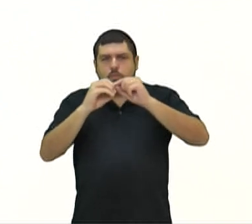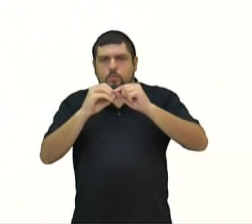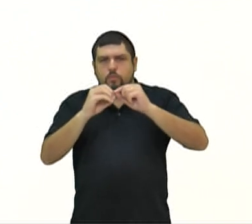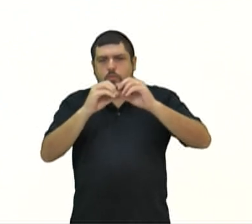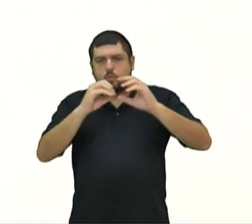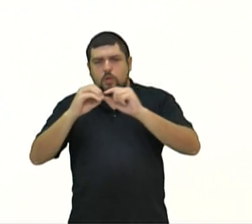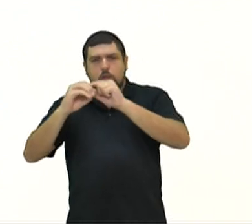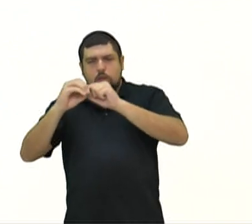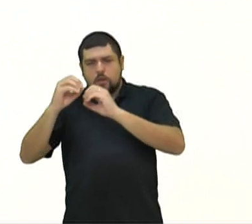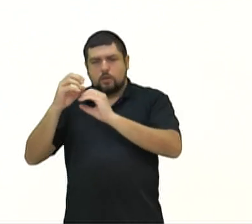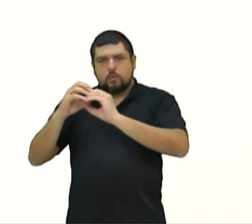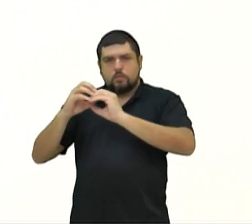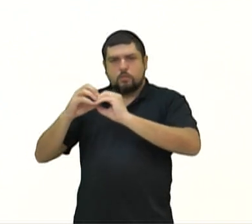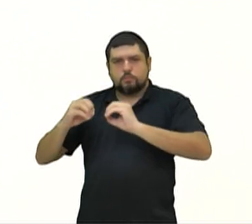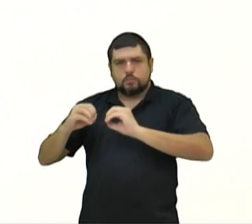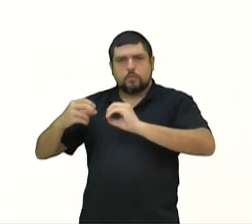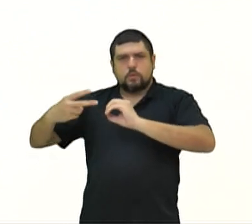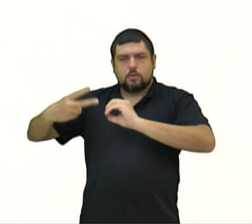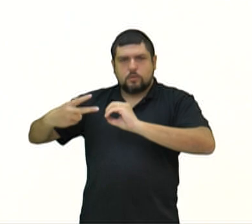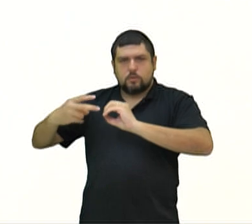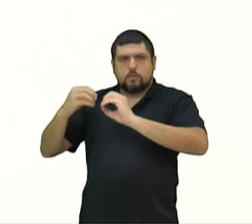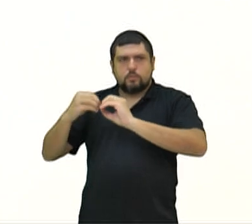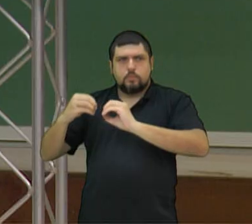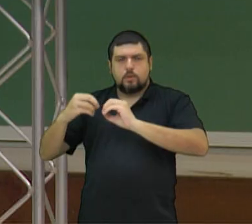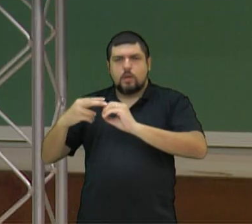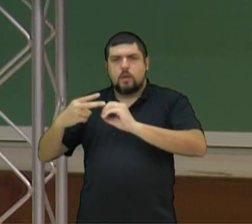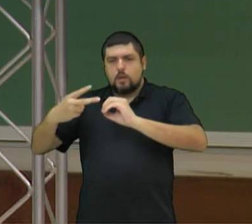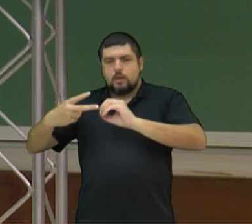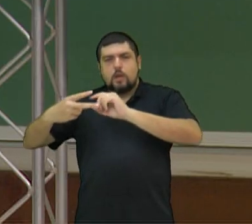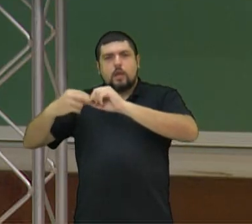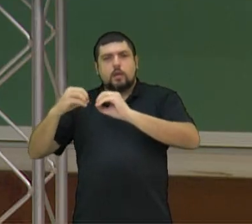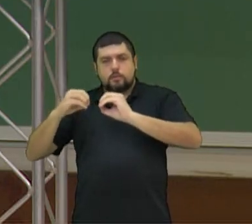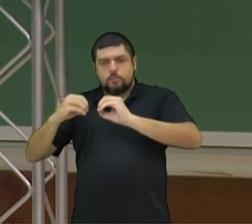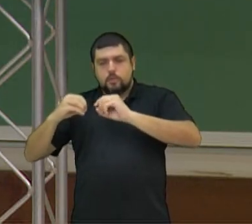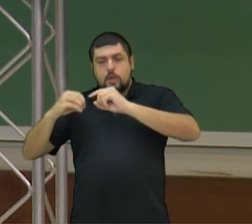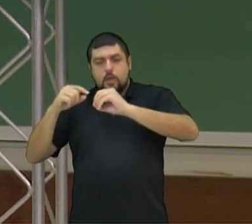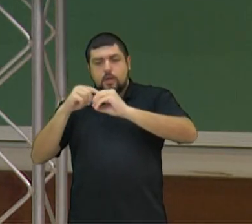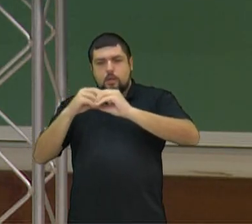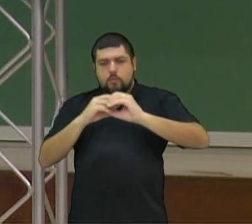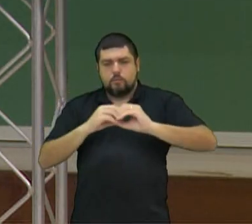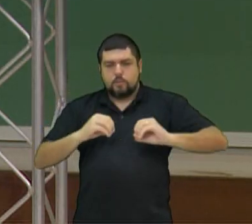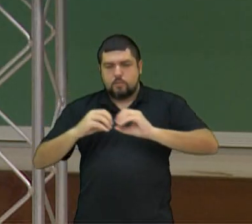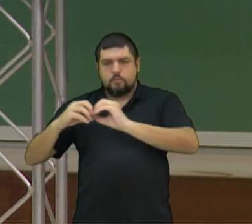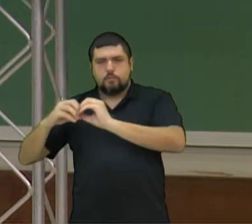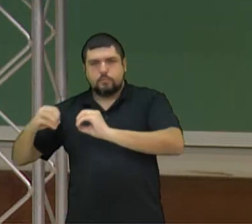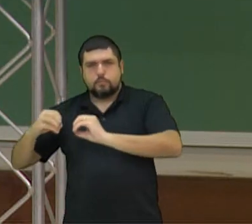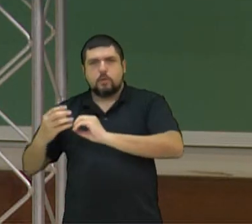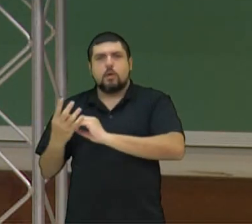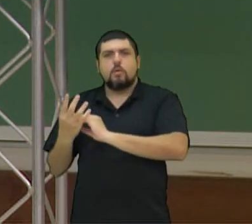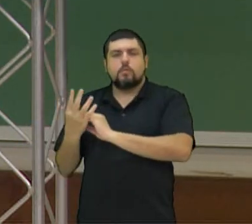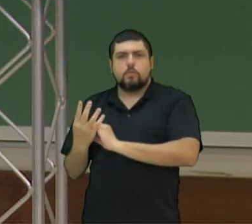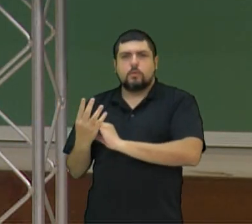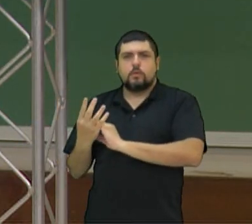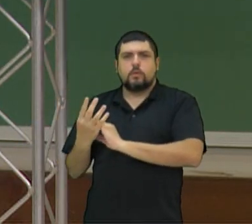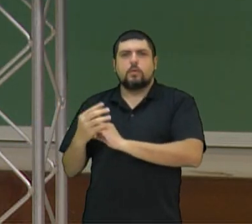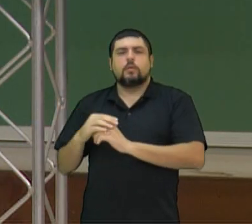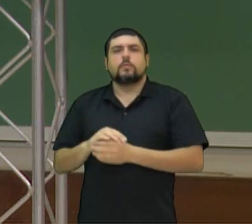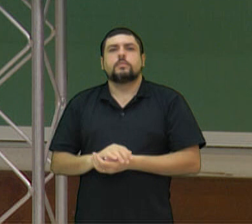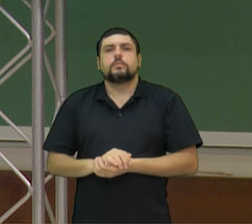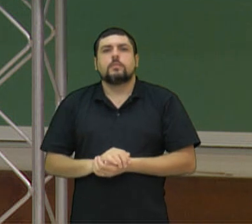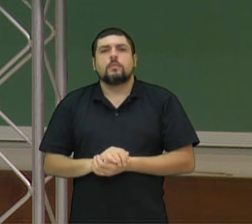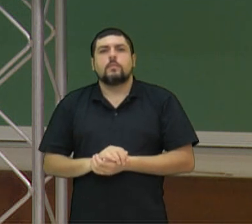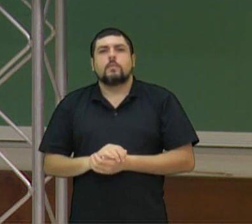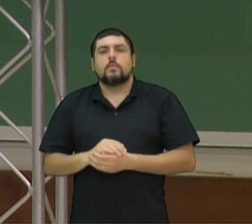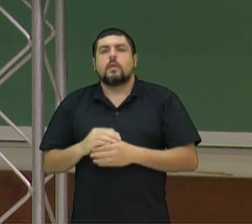2 espermatócitos secundários. Esses 2 secundários se dividem, formando ao todo 4 espermátides. Beleza, o processo